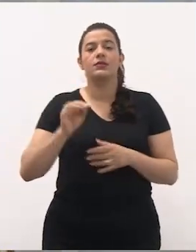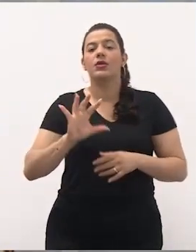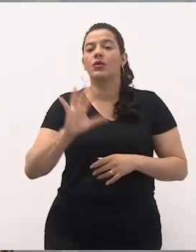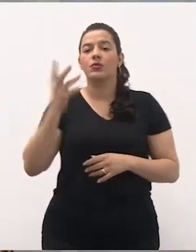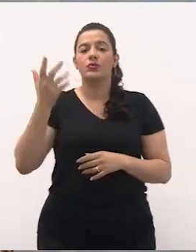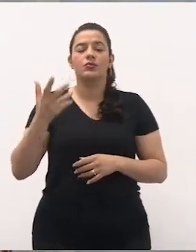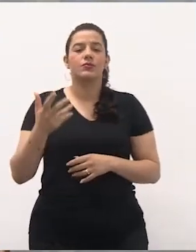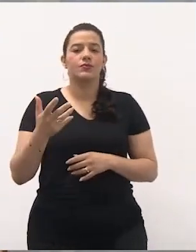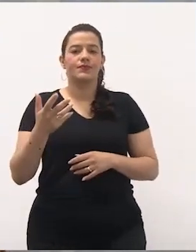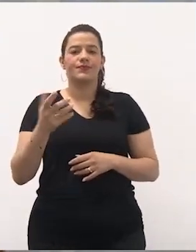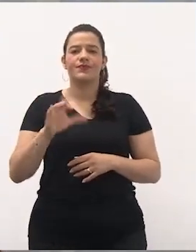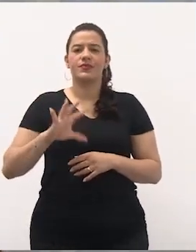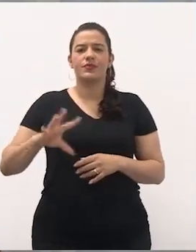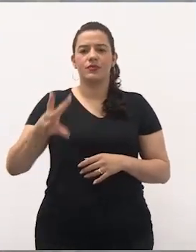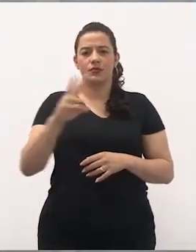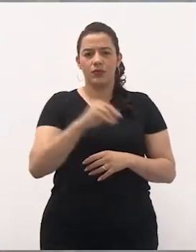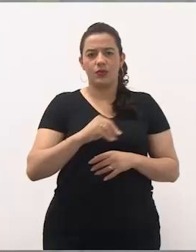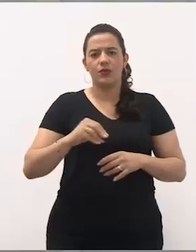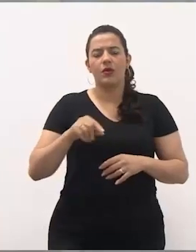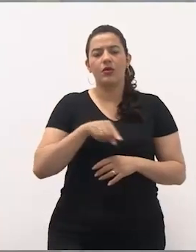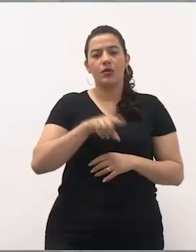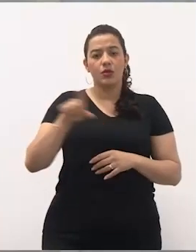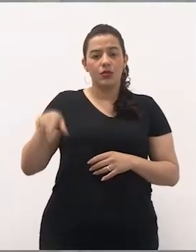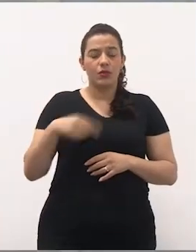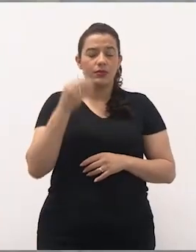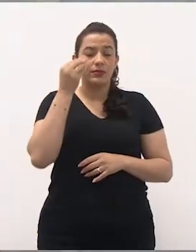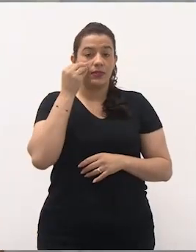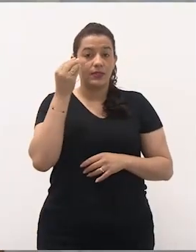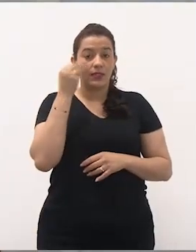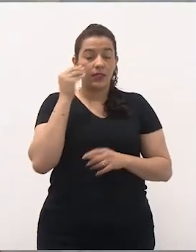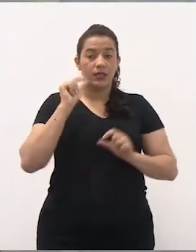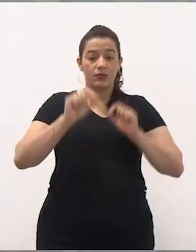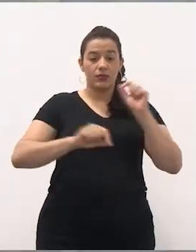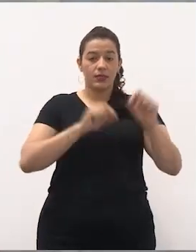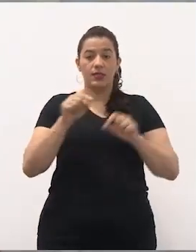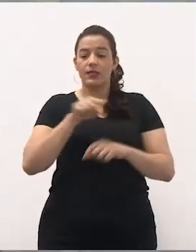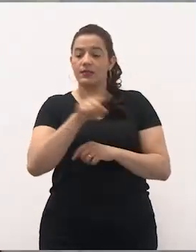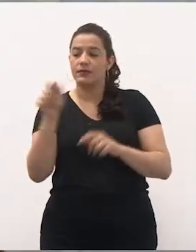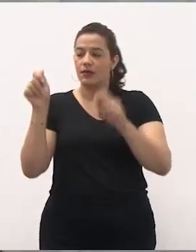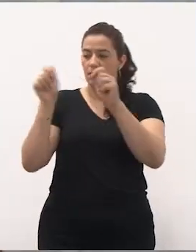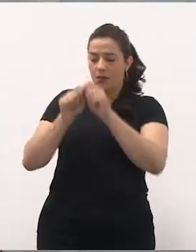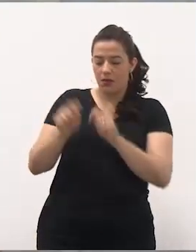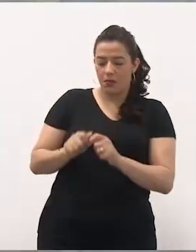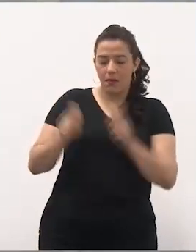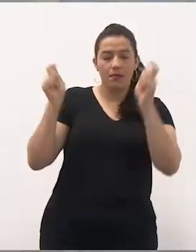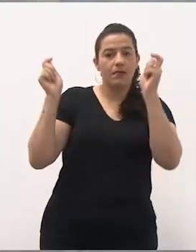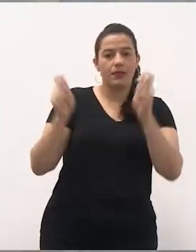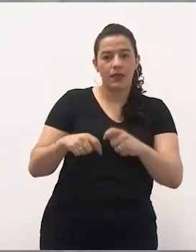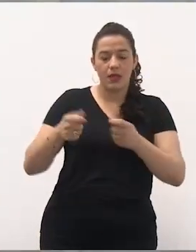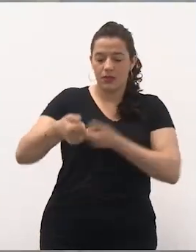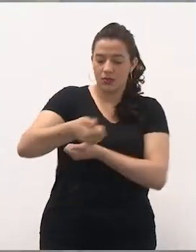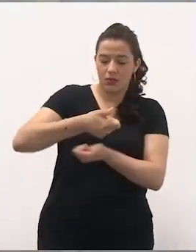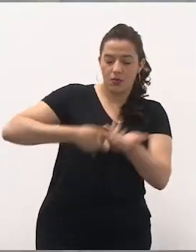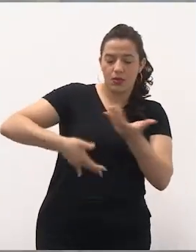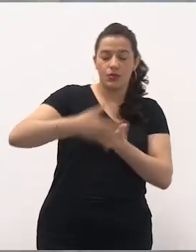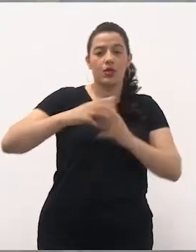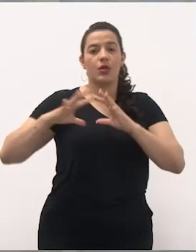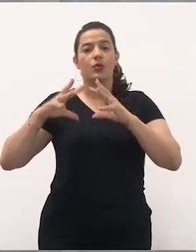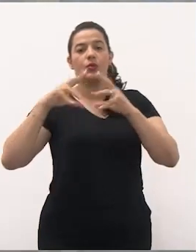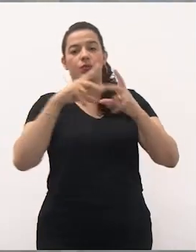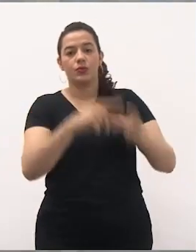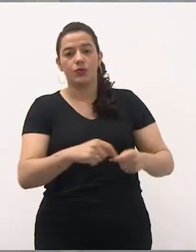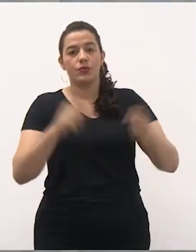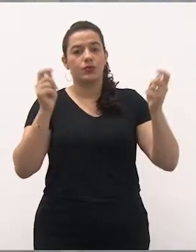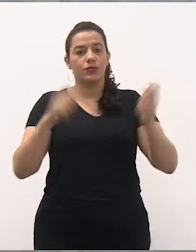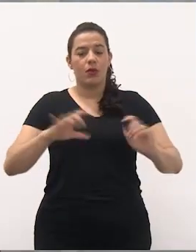gente valorizar aquilo que vocês realizaram, né, e poder compartilhar com todos, né? Então, essa